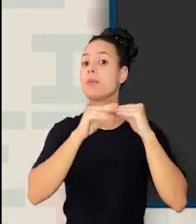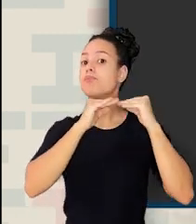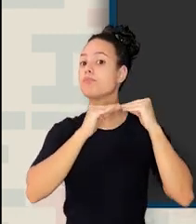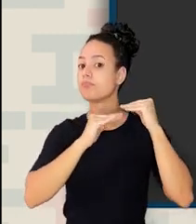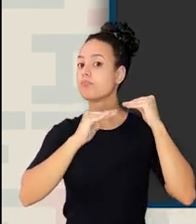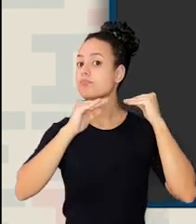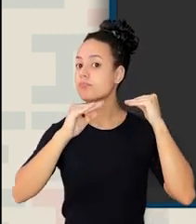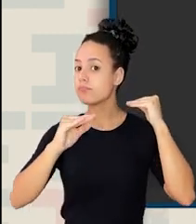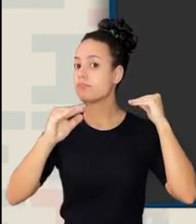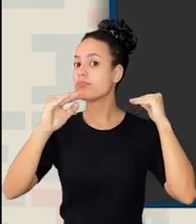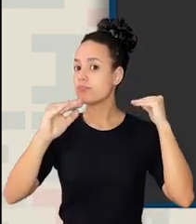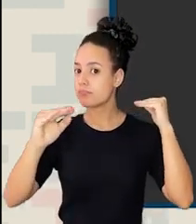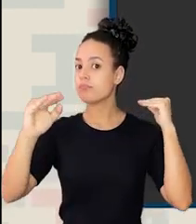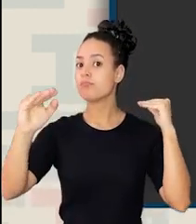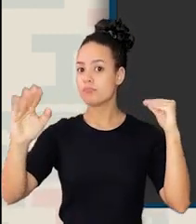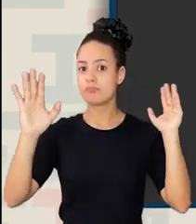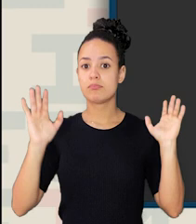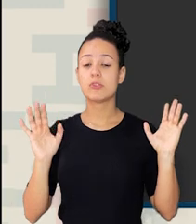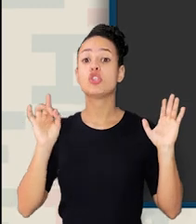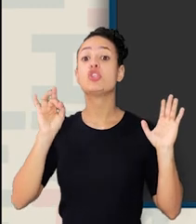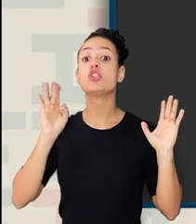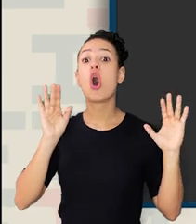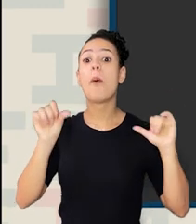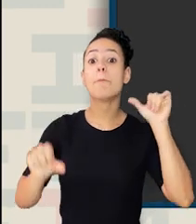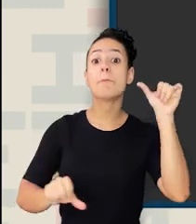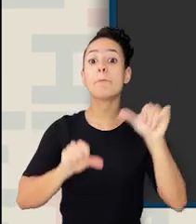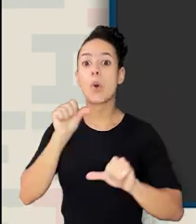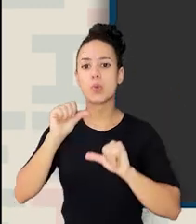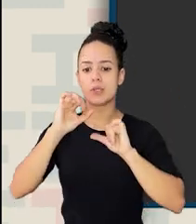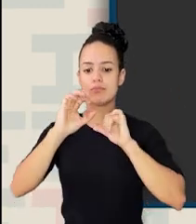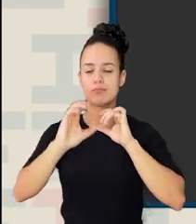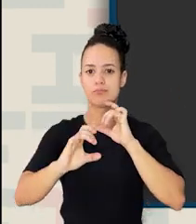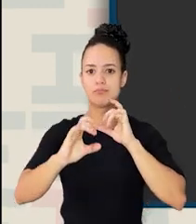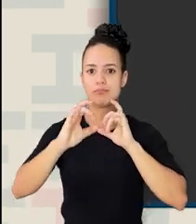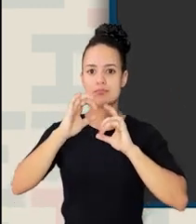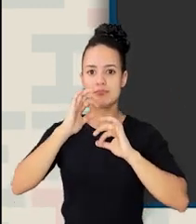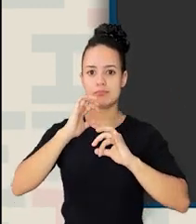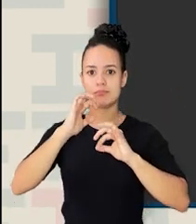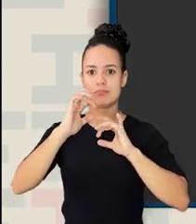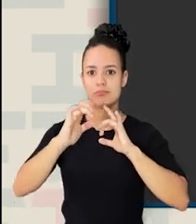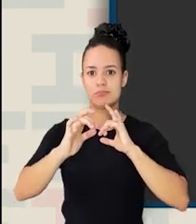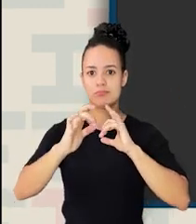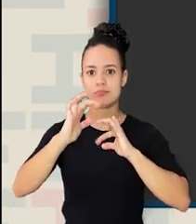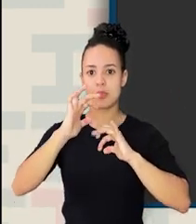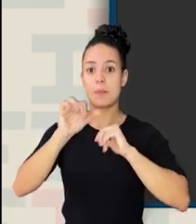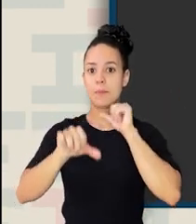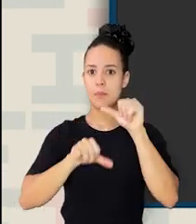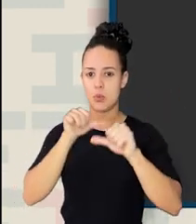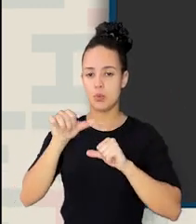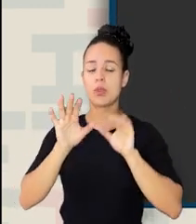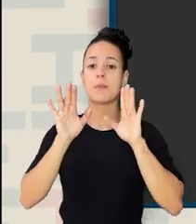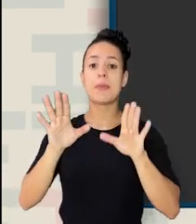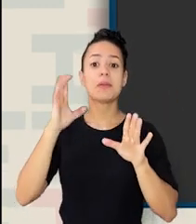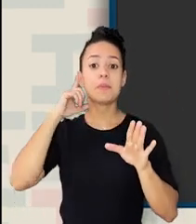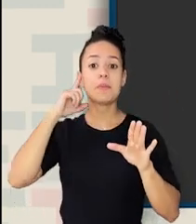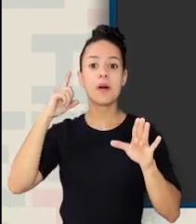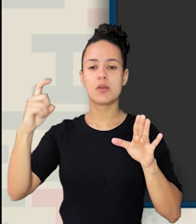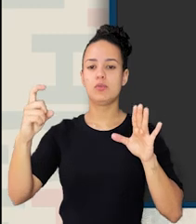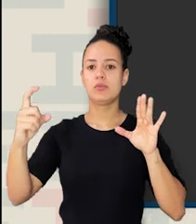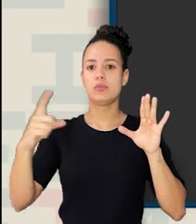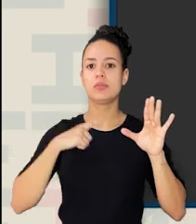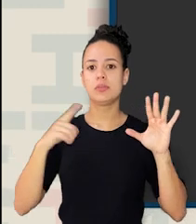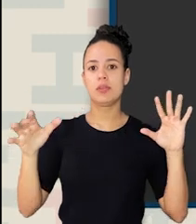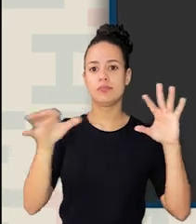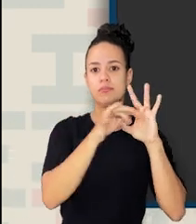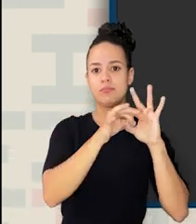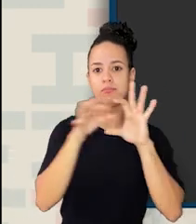som, simplesmente alterando a posição dos dedos. Isso vai gerar um som completamente ligado